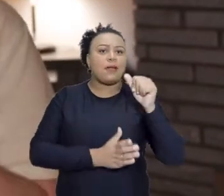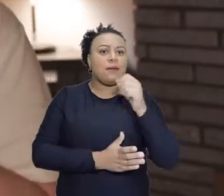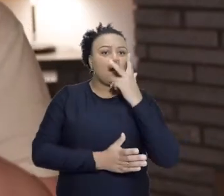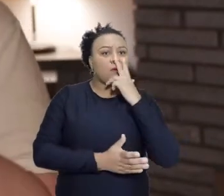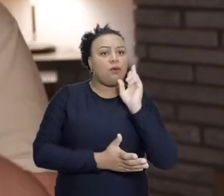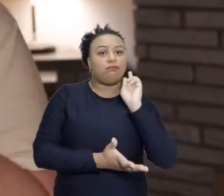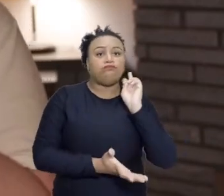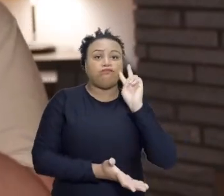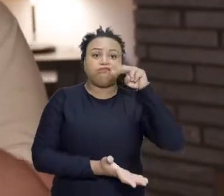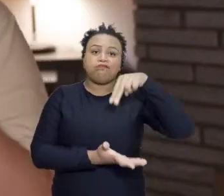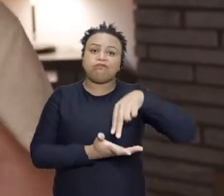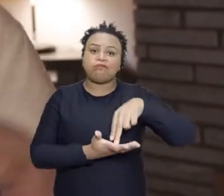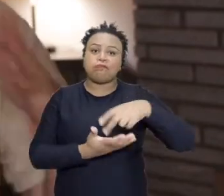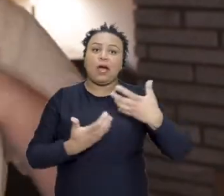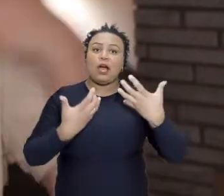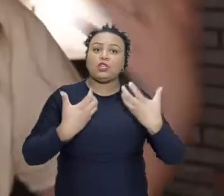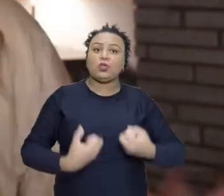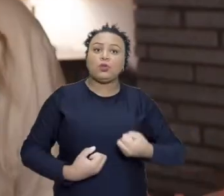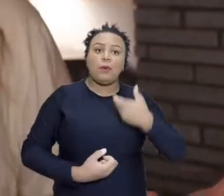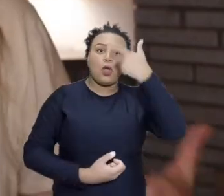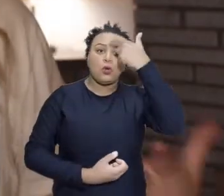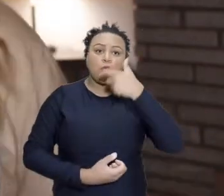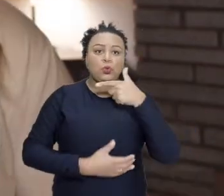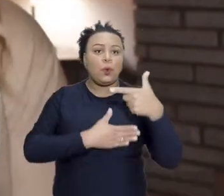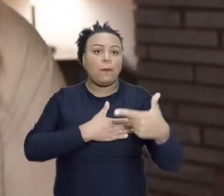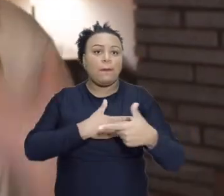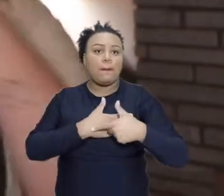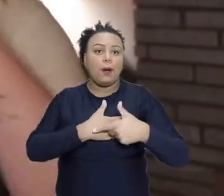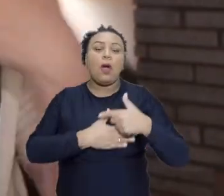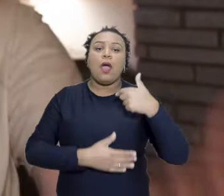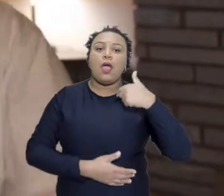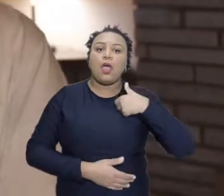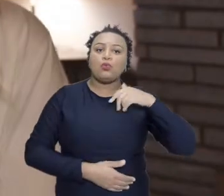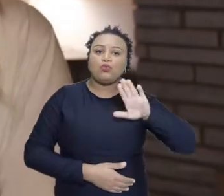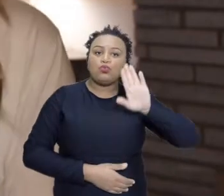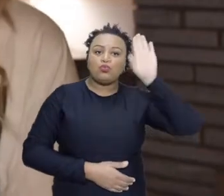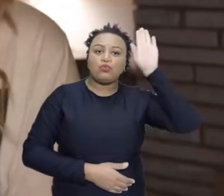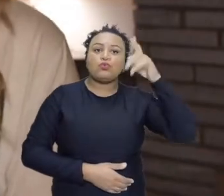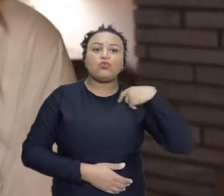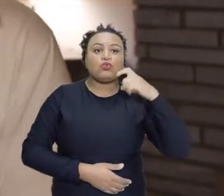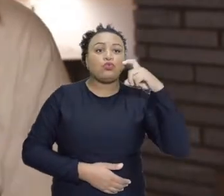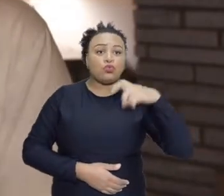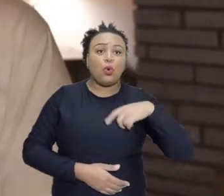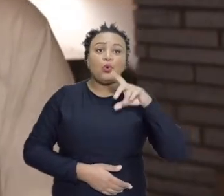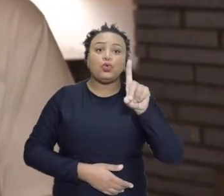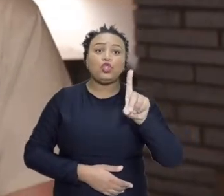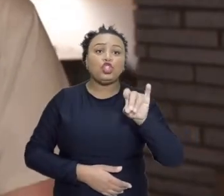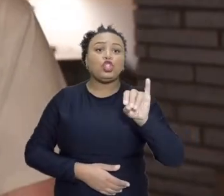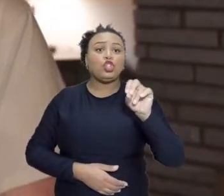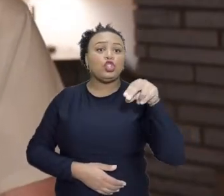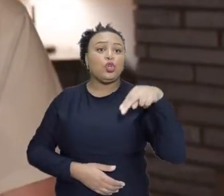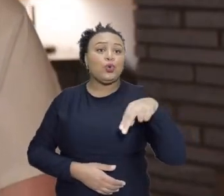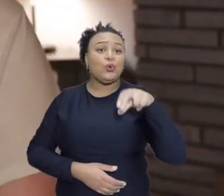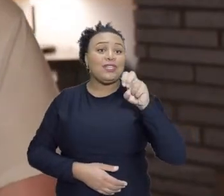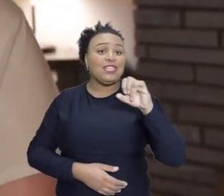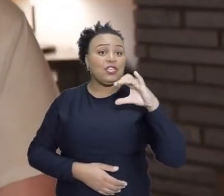assumindo o papel de Dionísio. Ele simplesmente se levantou e disse: eu sou Dionísio. Desde